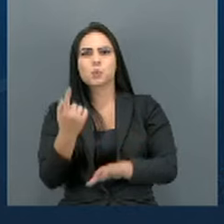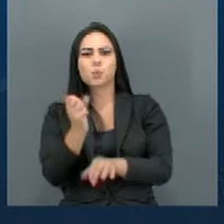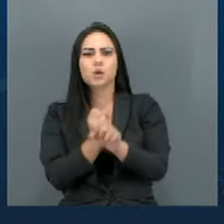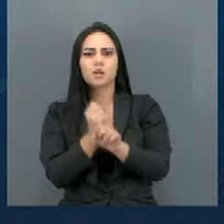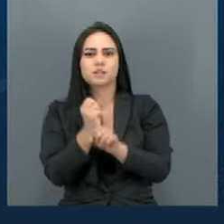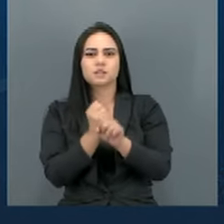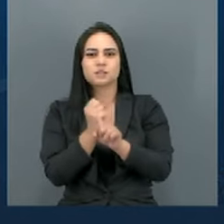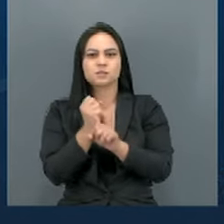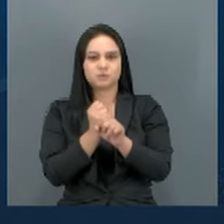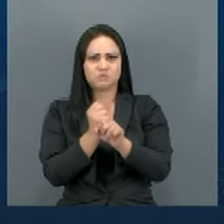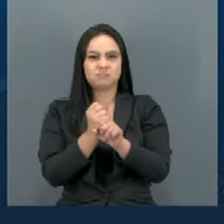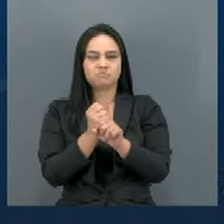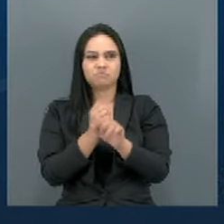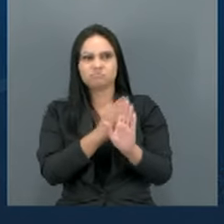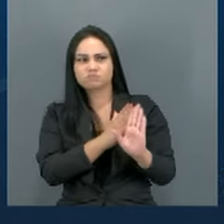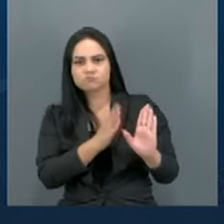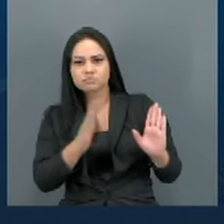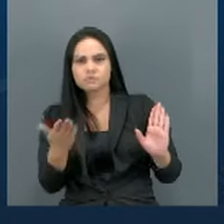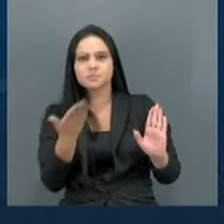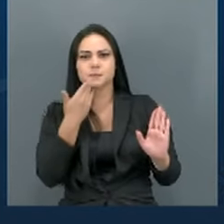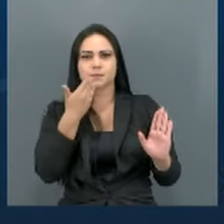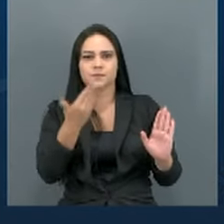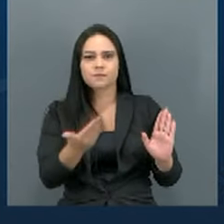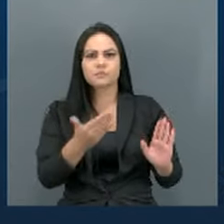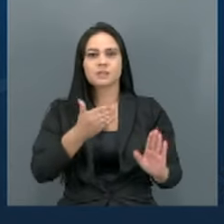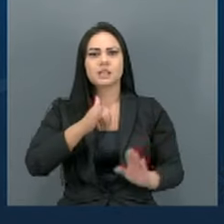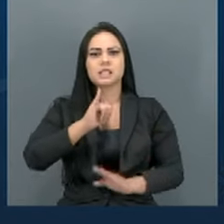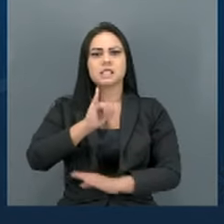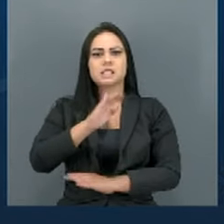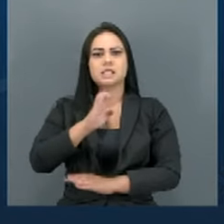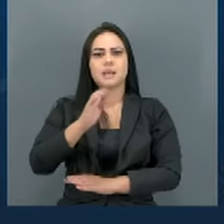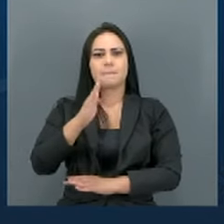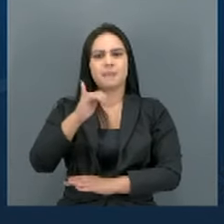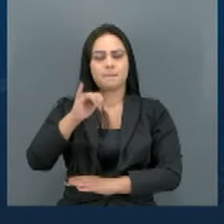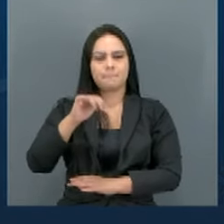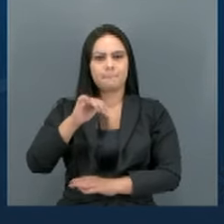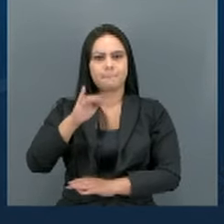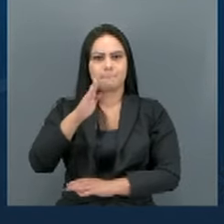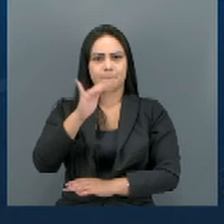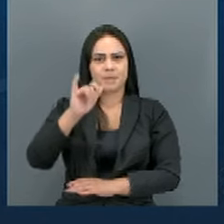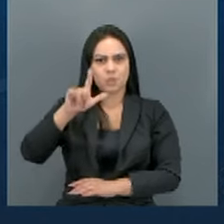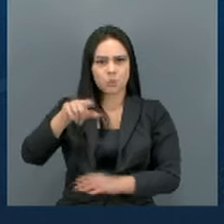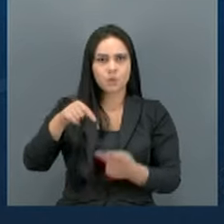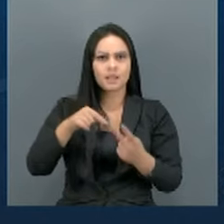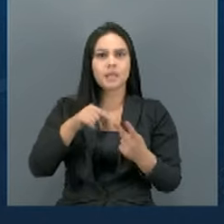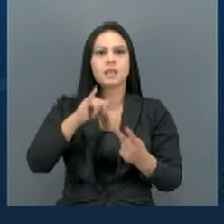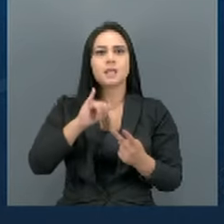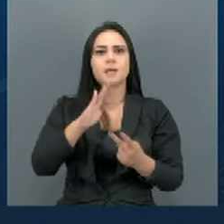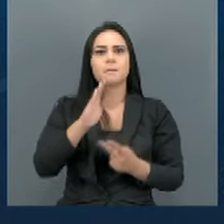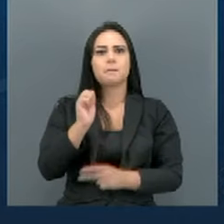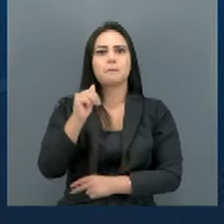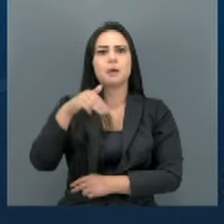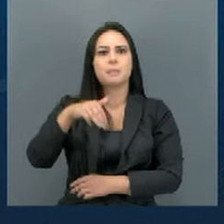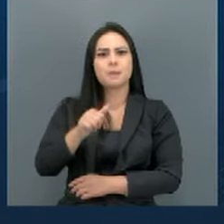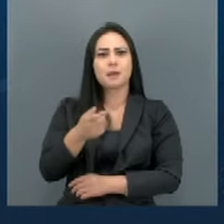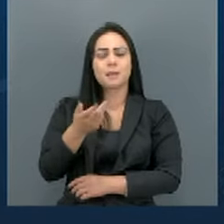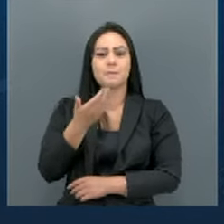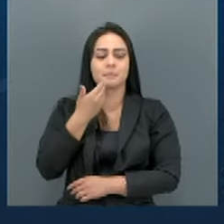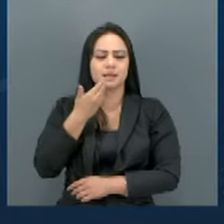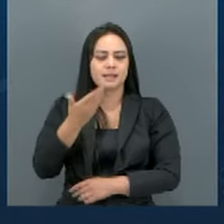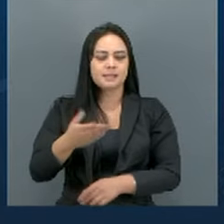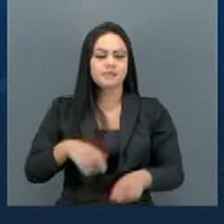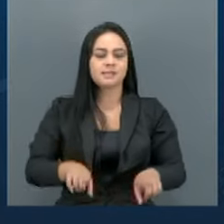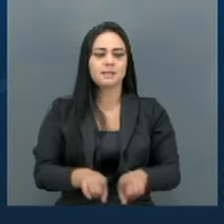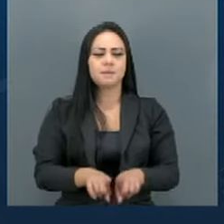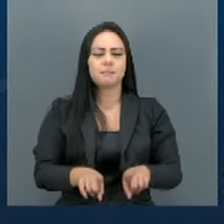um pedido junto ao ICMBio e ao IBAMA, pedindo autorização para